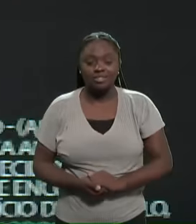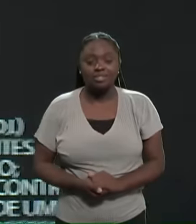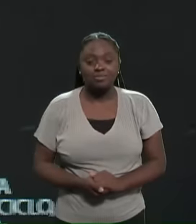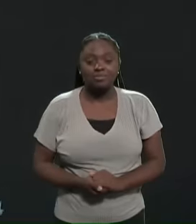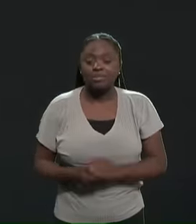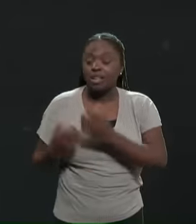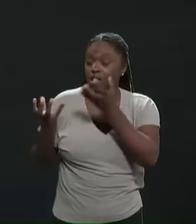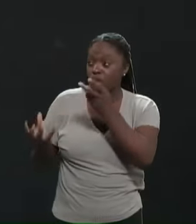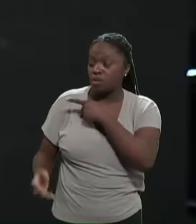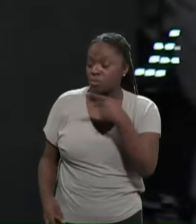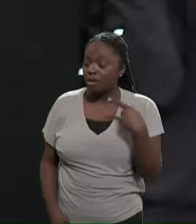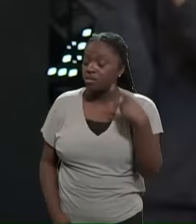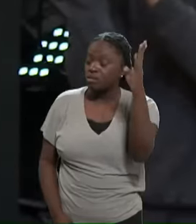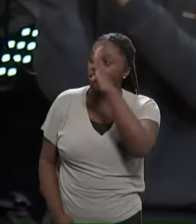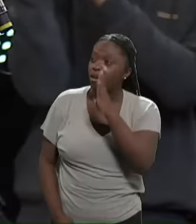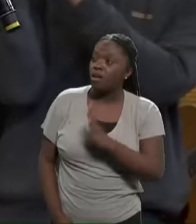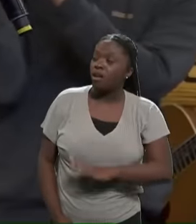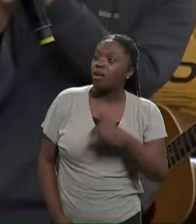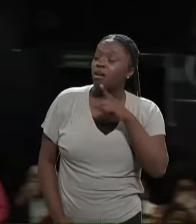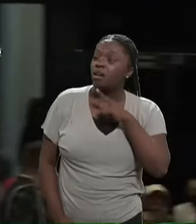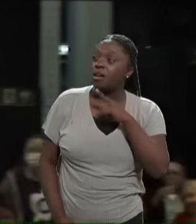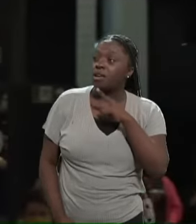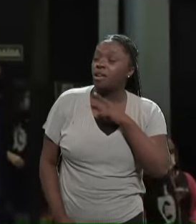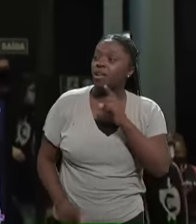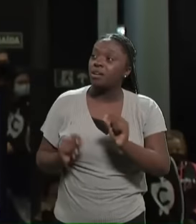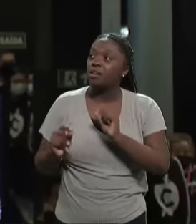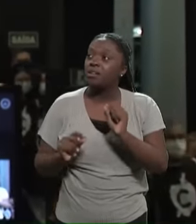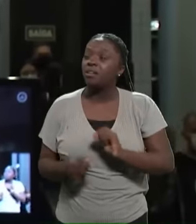Eu quero ser pastor brasileiro que tem corolla prata.